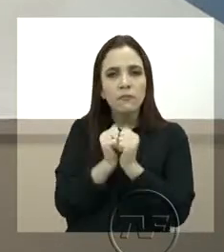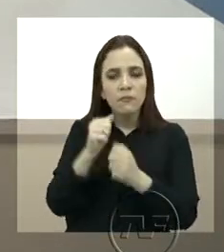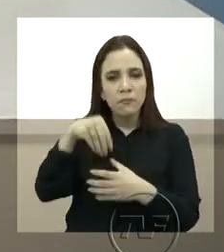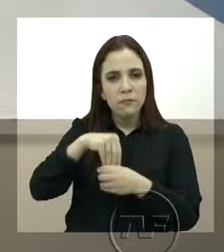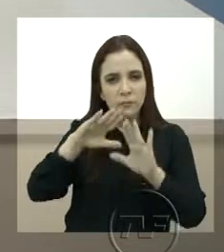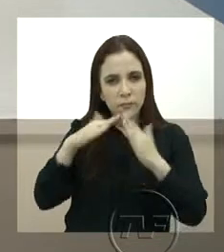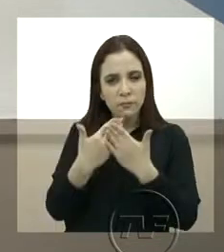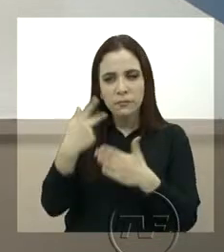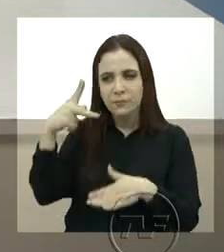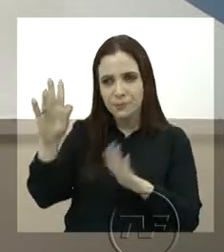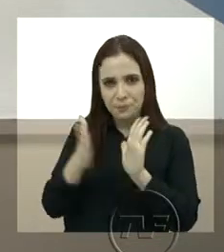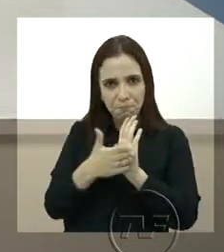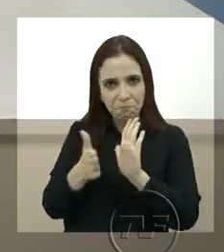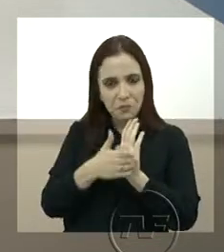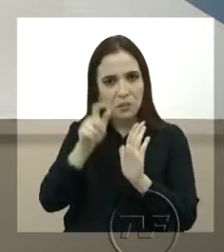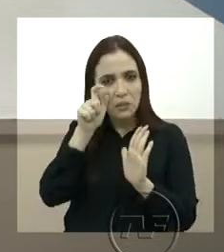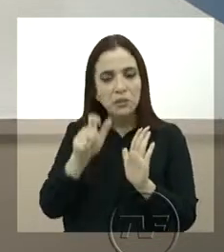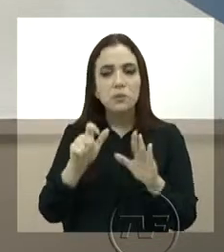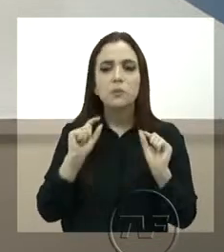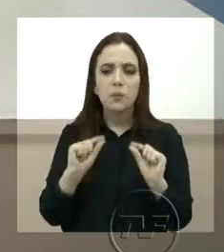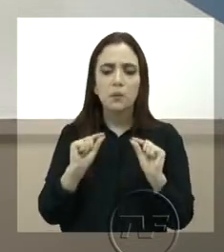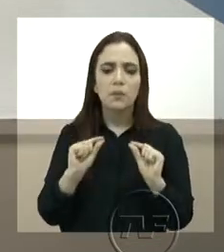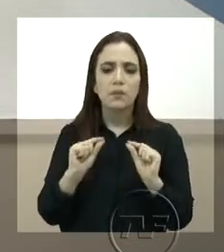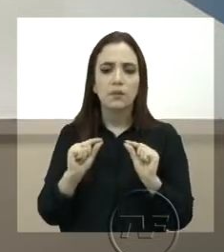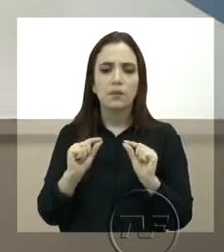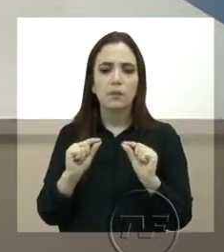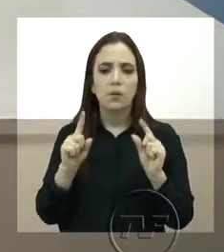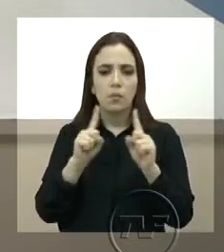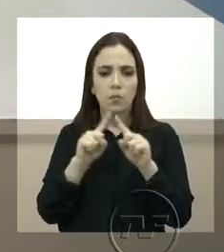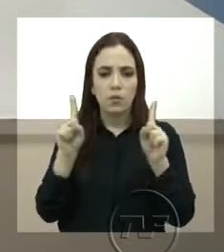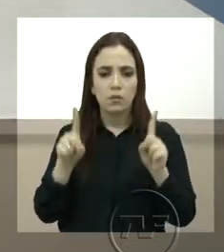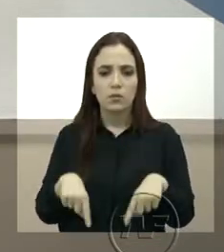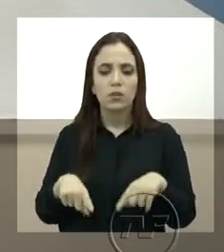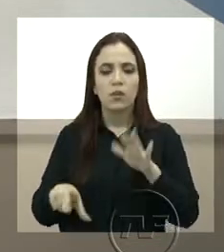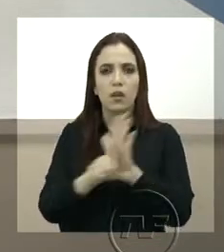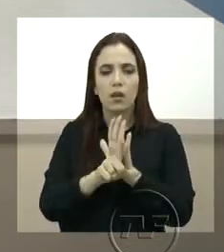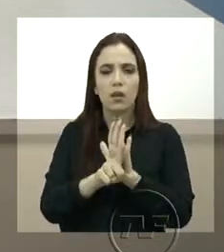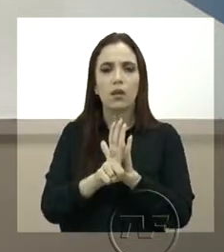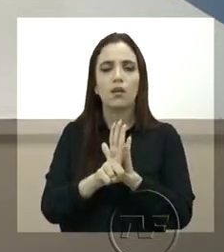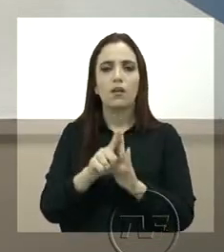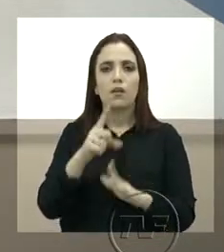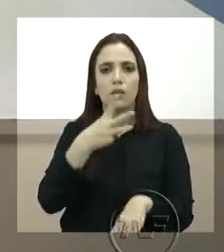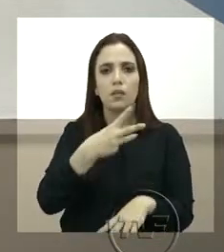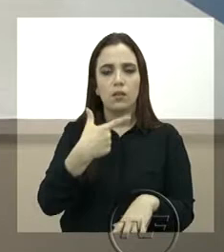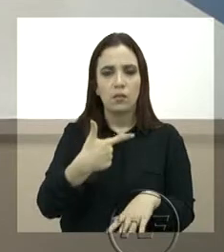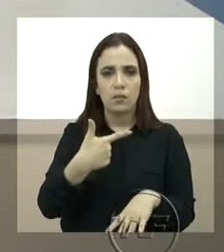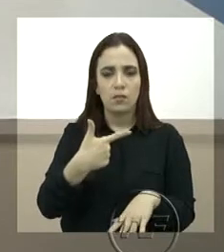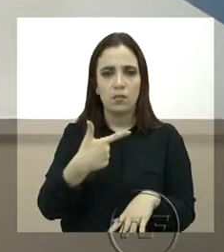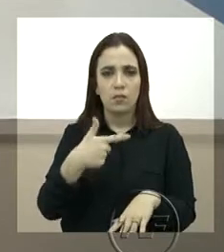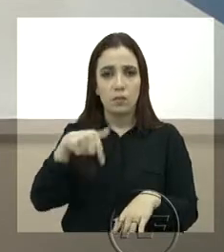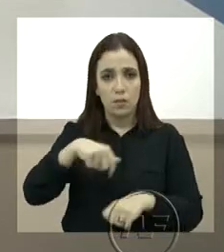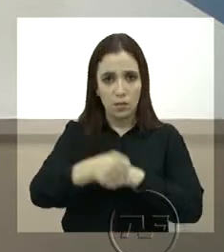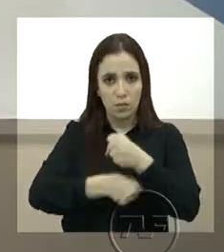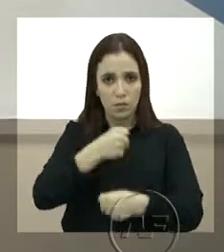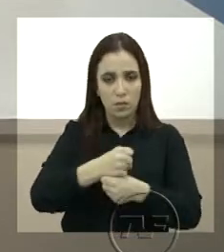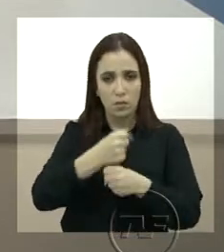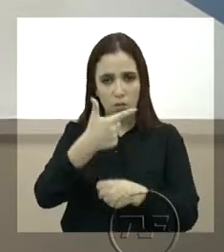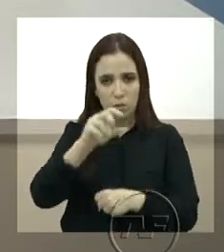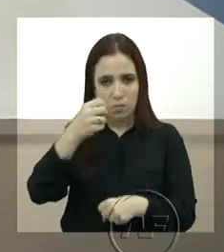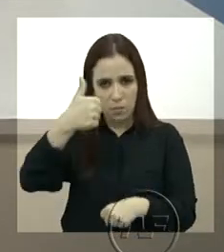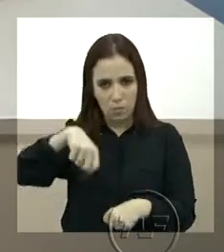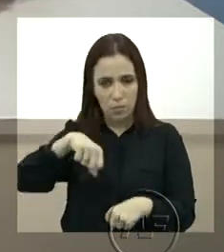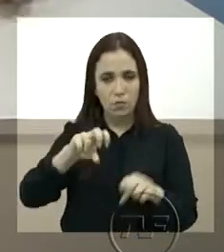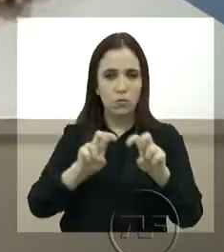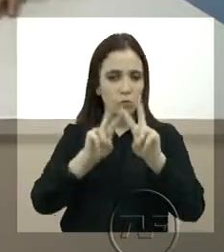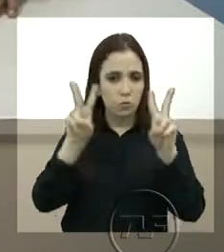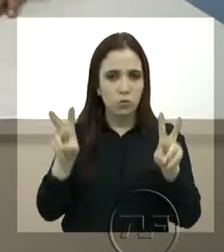tem uma proposta interessante que é o projeto de lei ordinária número 82 deste ano, naturalmente, que